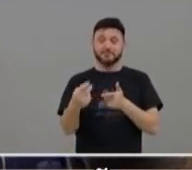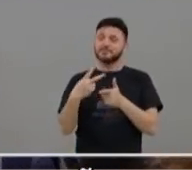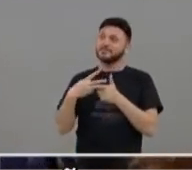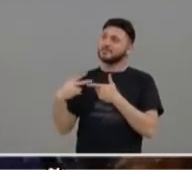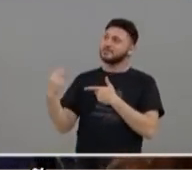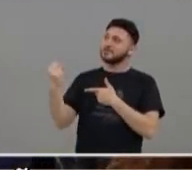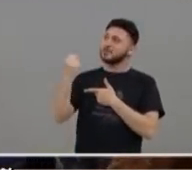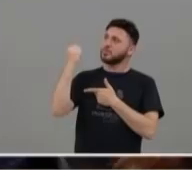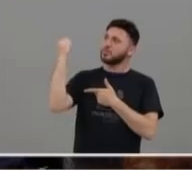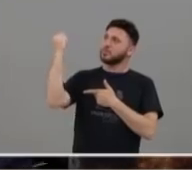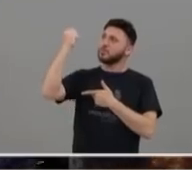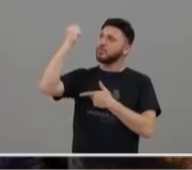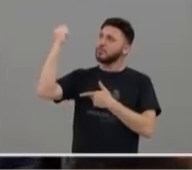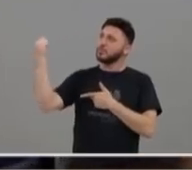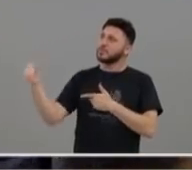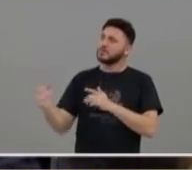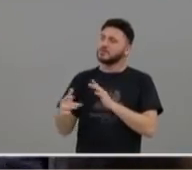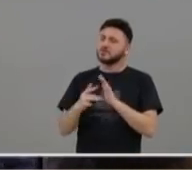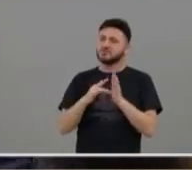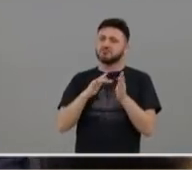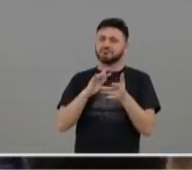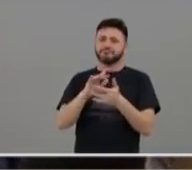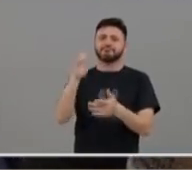vitória, tu